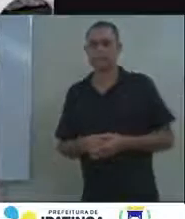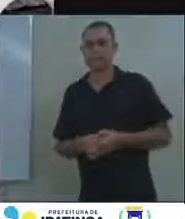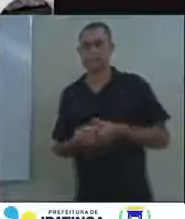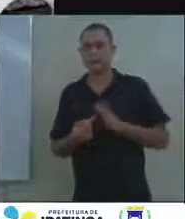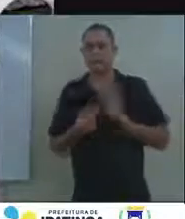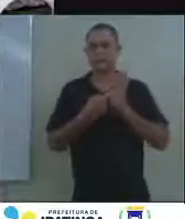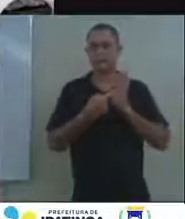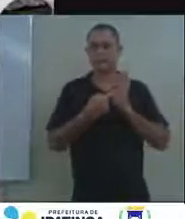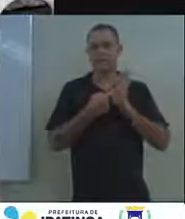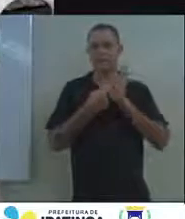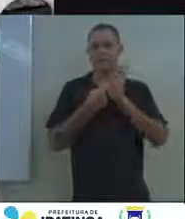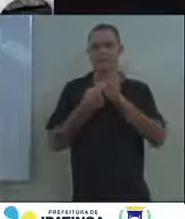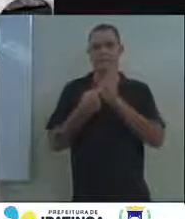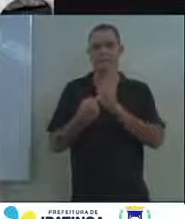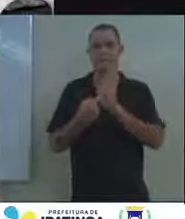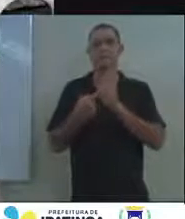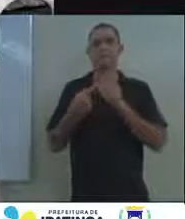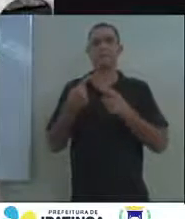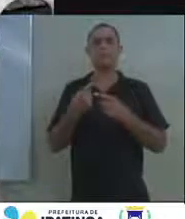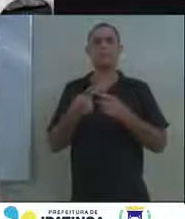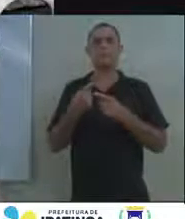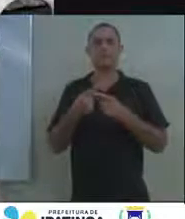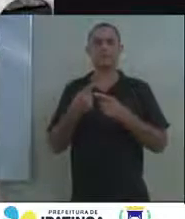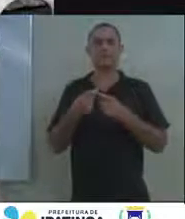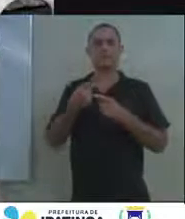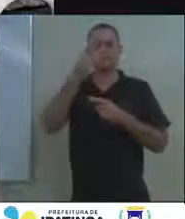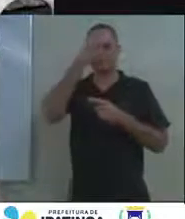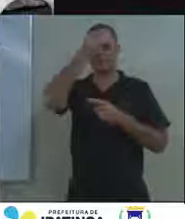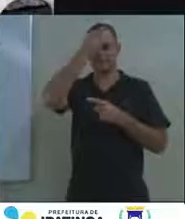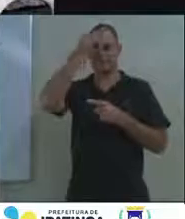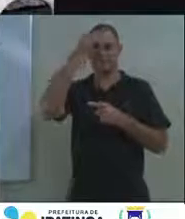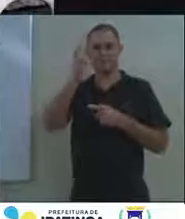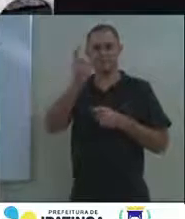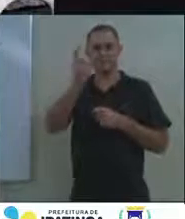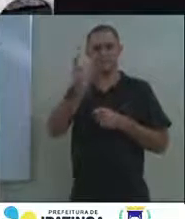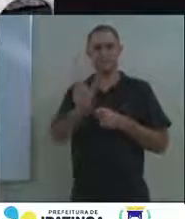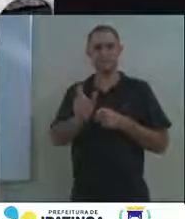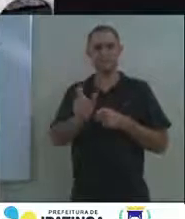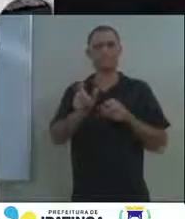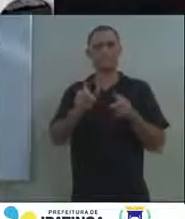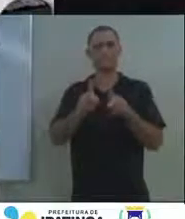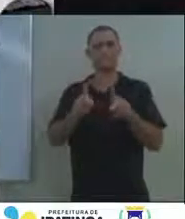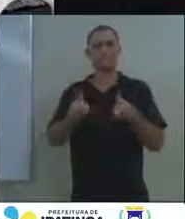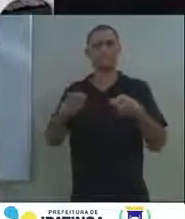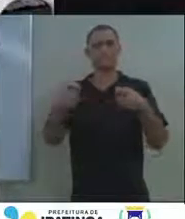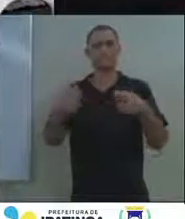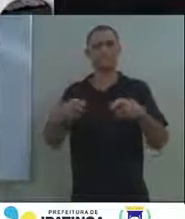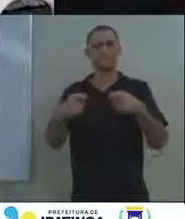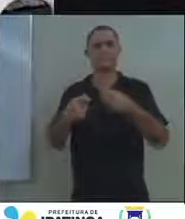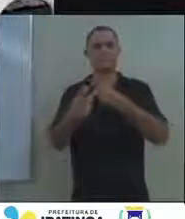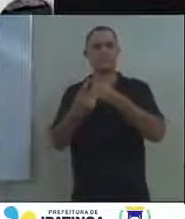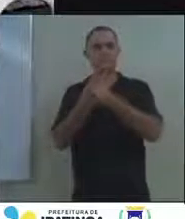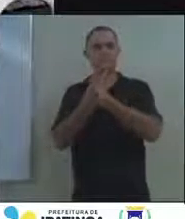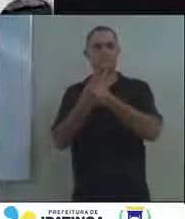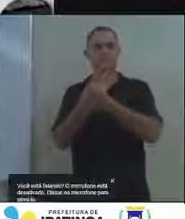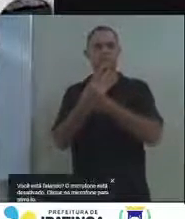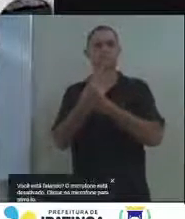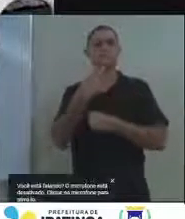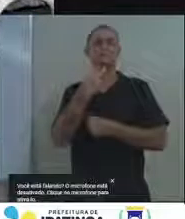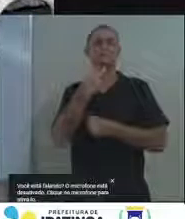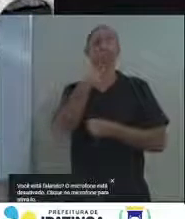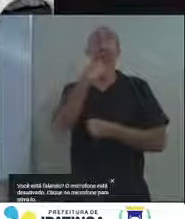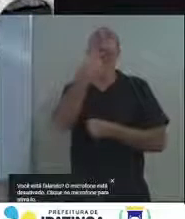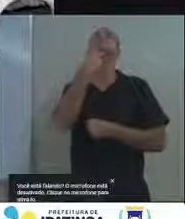aqui, por que que a pessoa tem que fazer um tratamento específico? Porque se eu